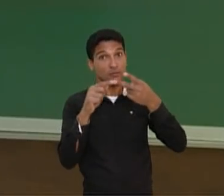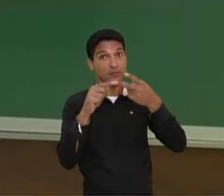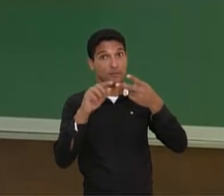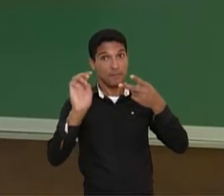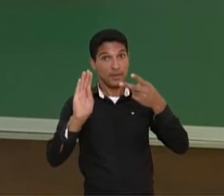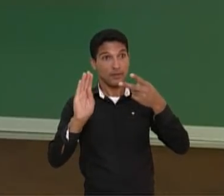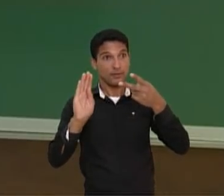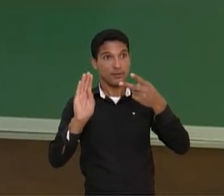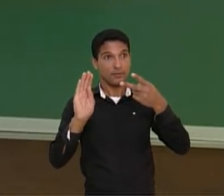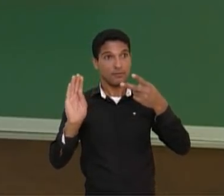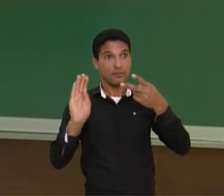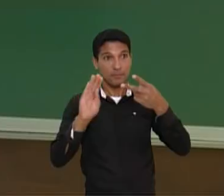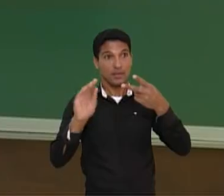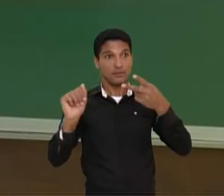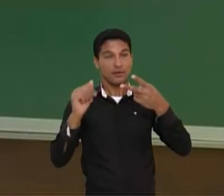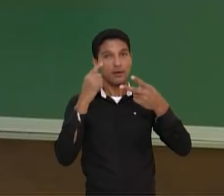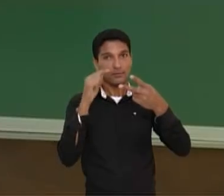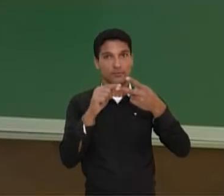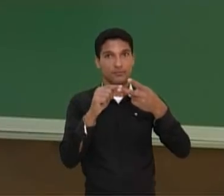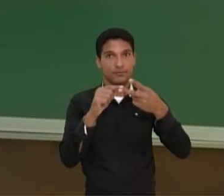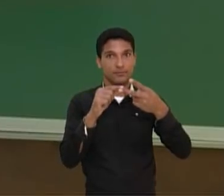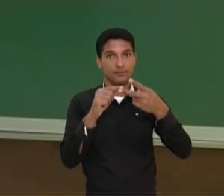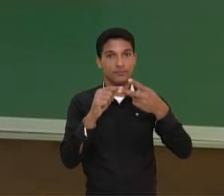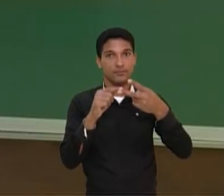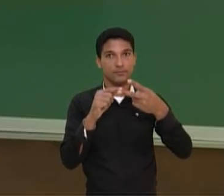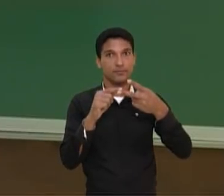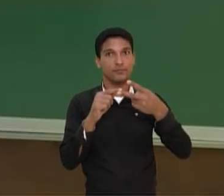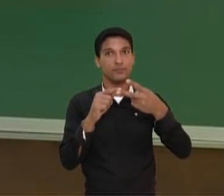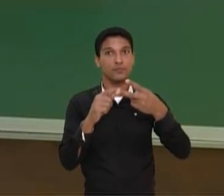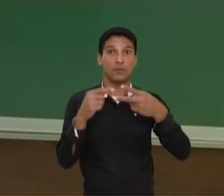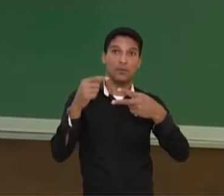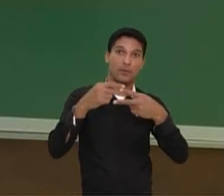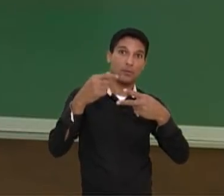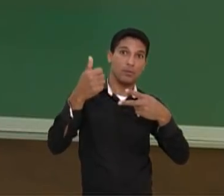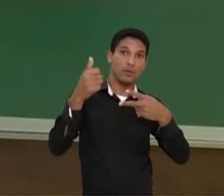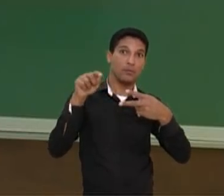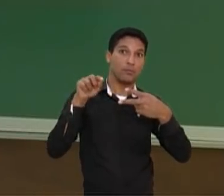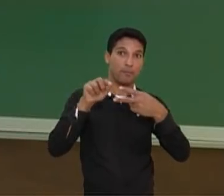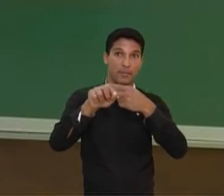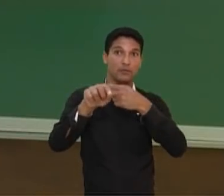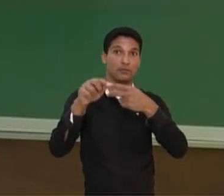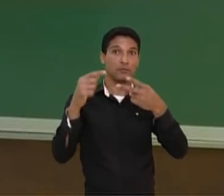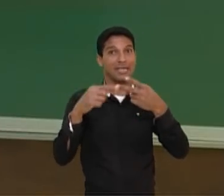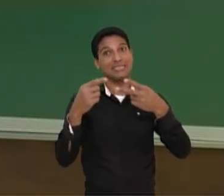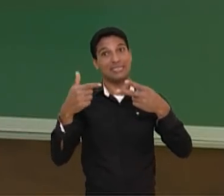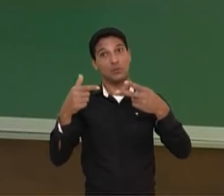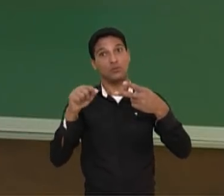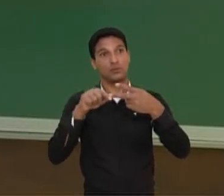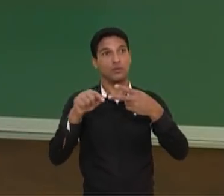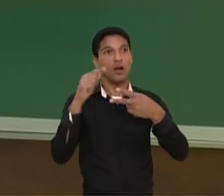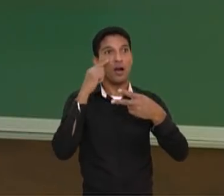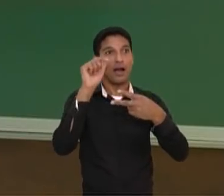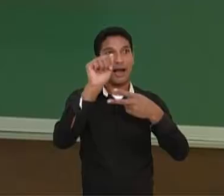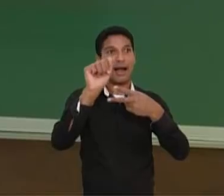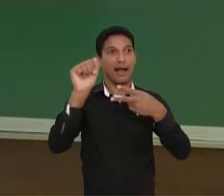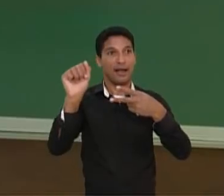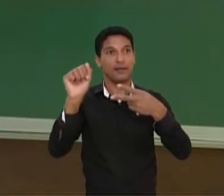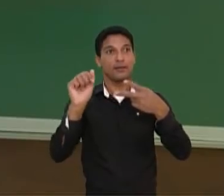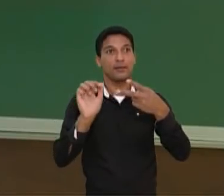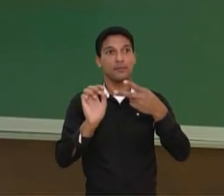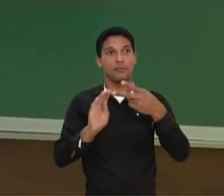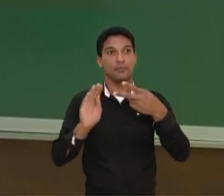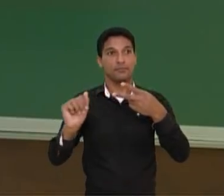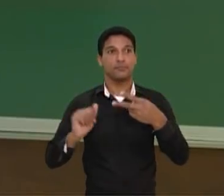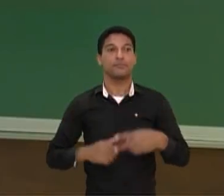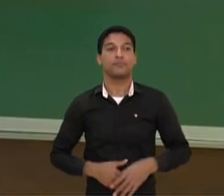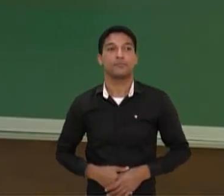aqui todas as possibilidades de resposta para as 2 perguntas, tranquilo? Então nós teremos um